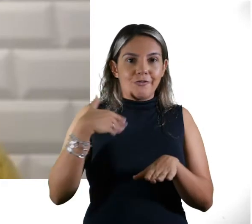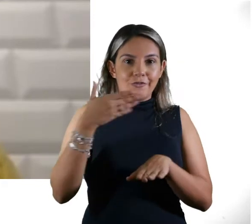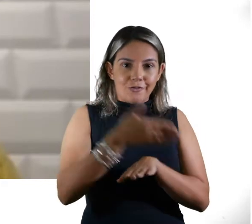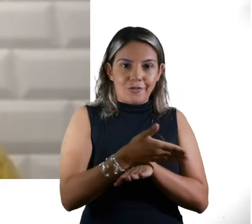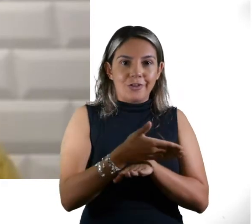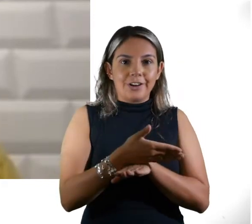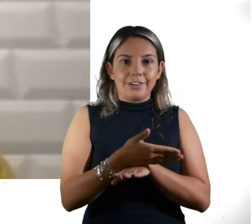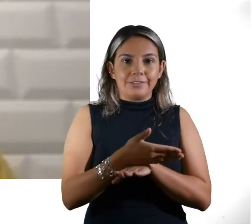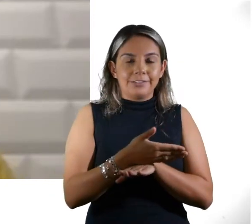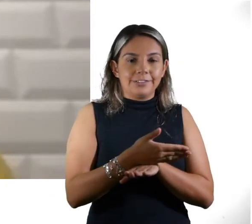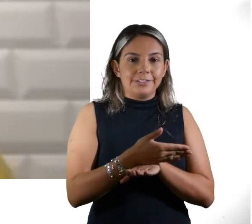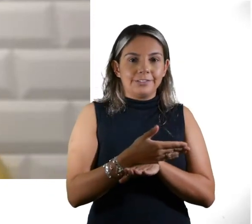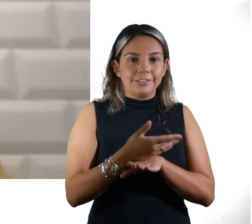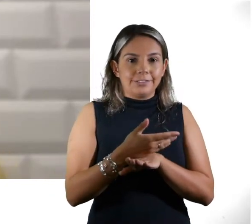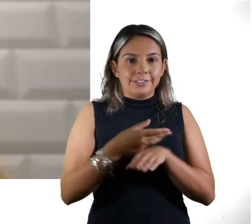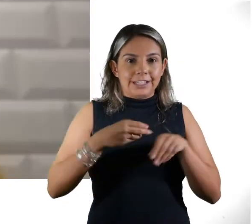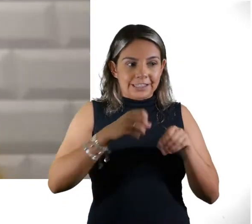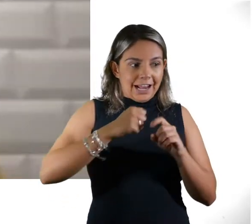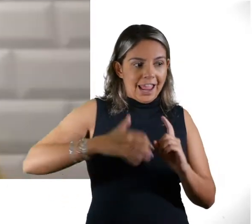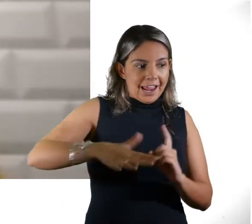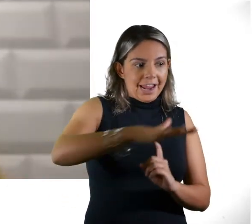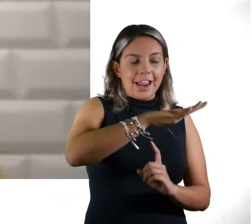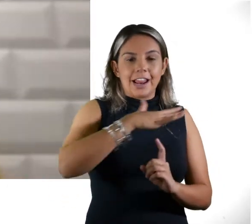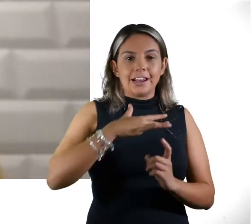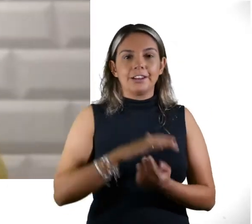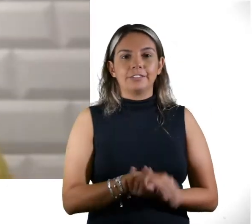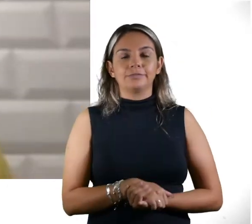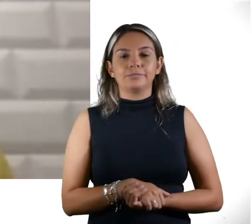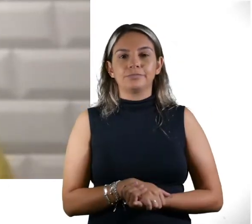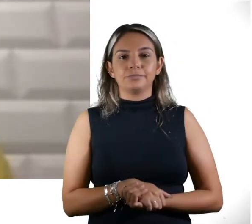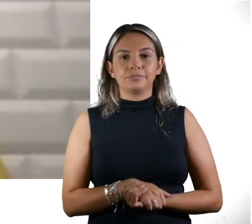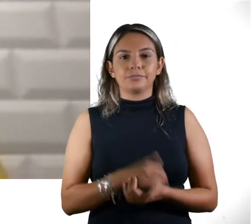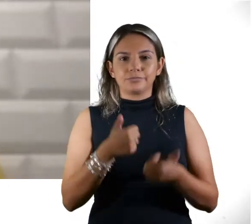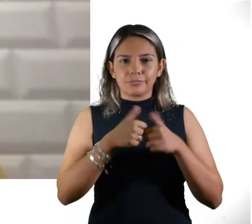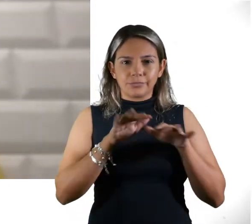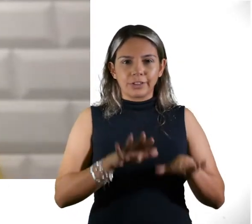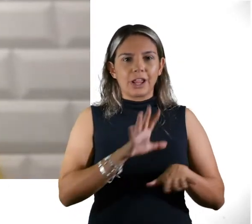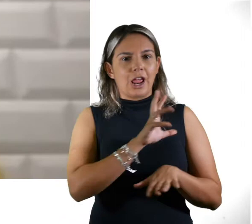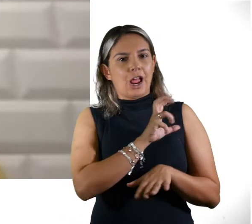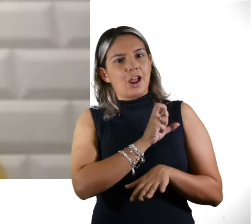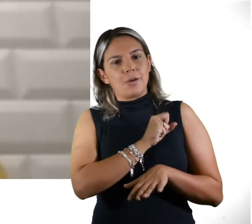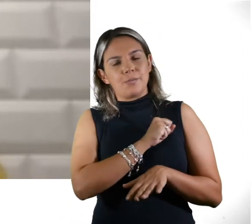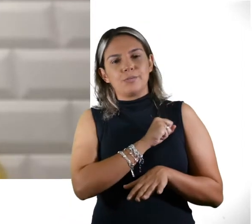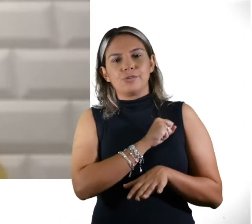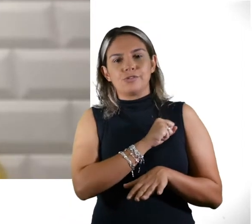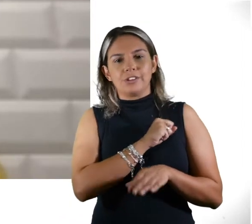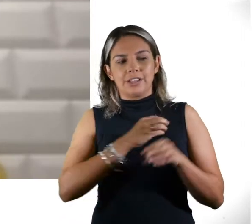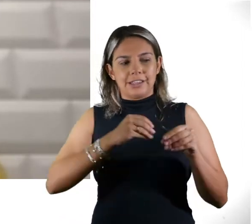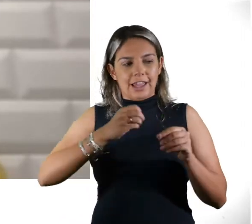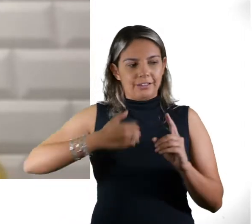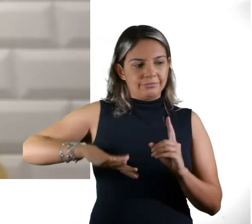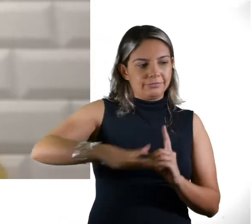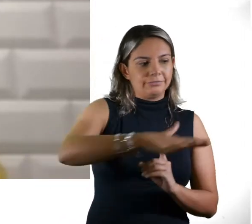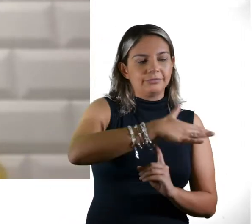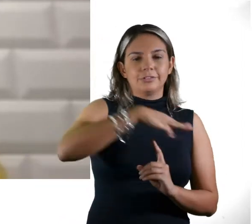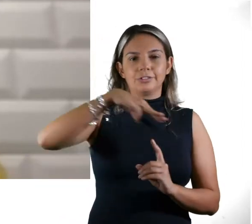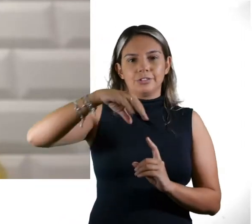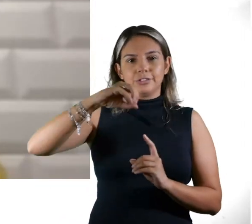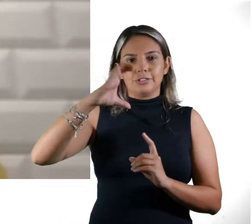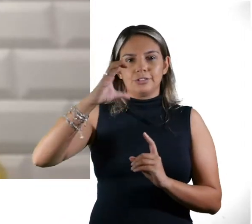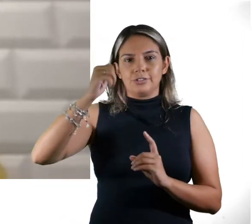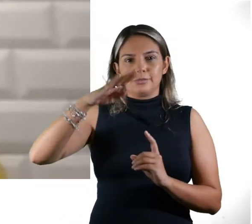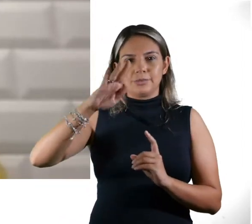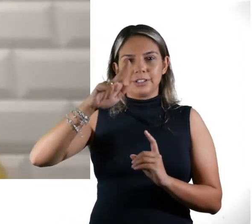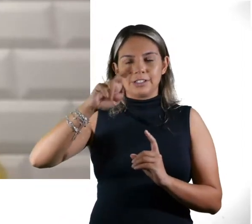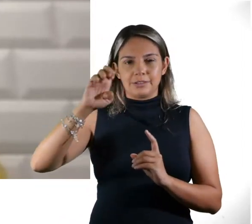para escrever este livro, para fazer este livro. E fiquei apaixonado pela ilha de Moçambique.